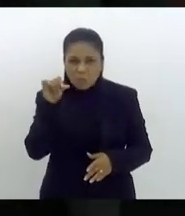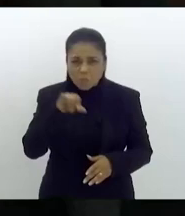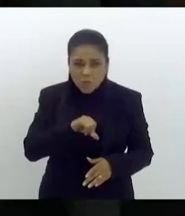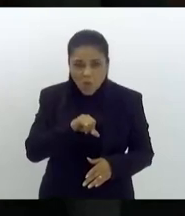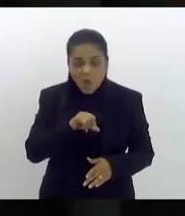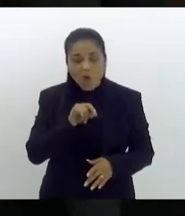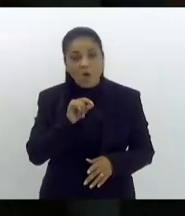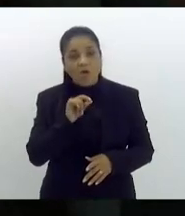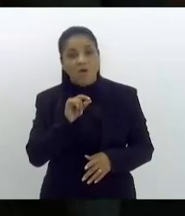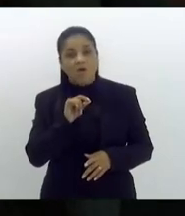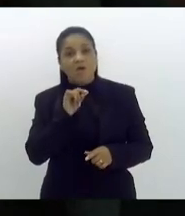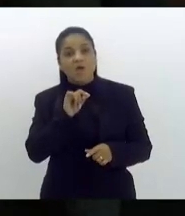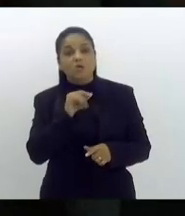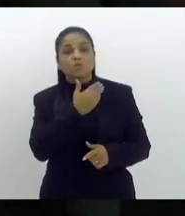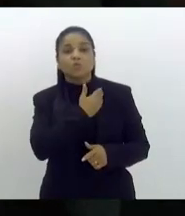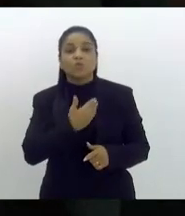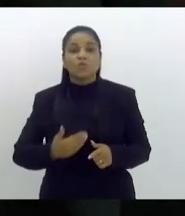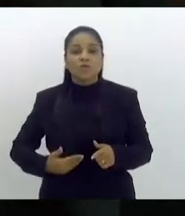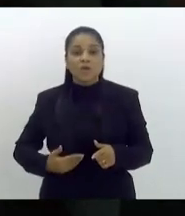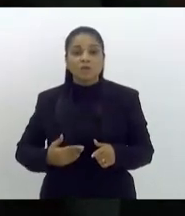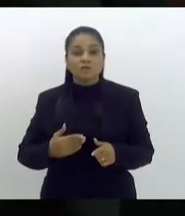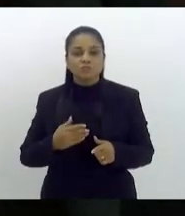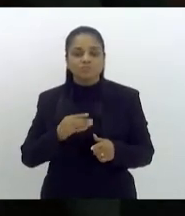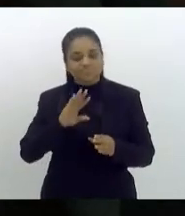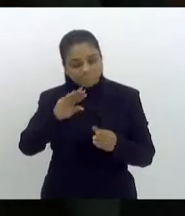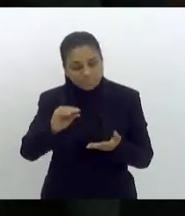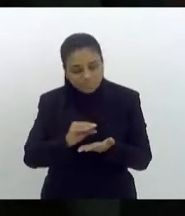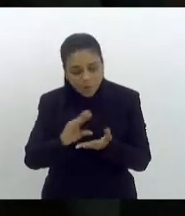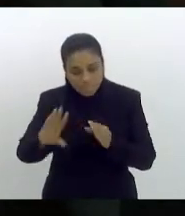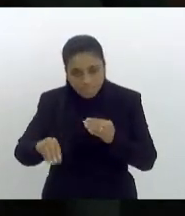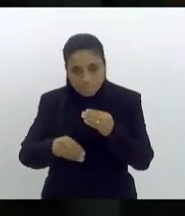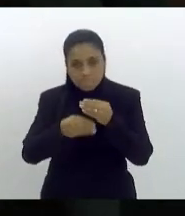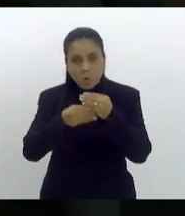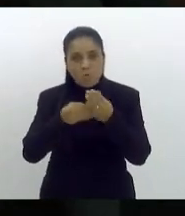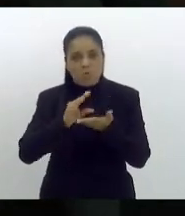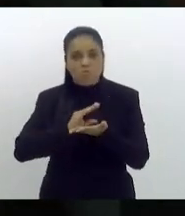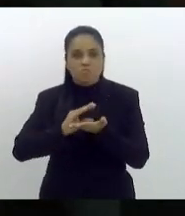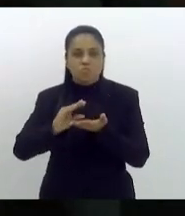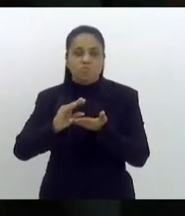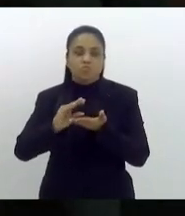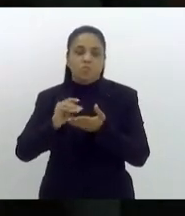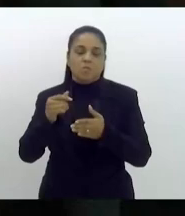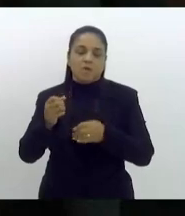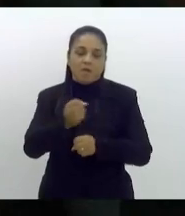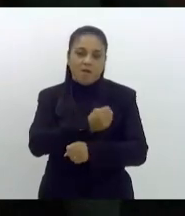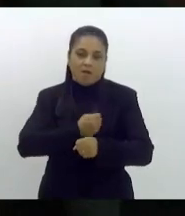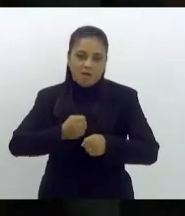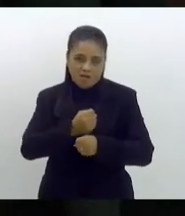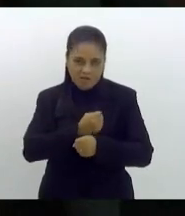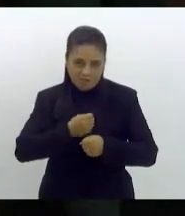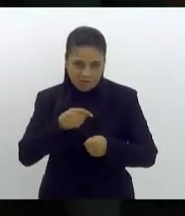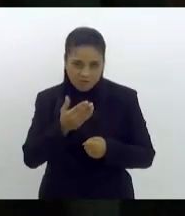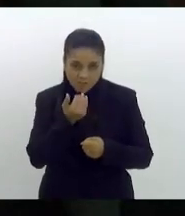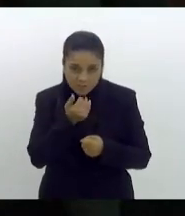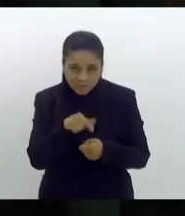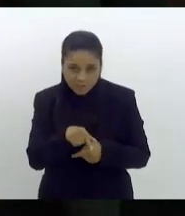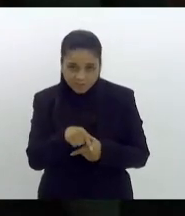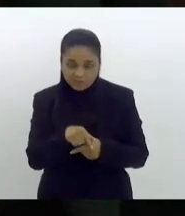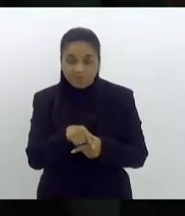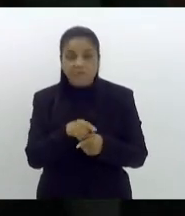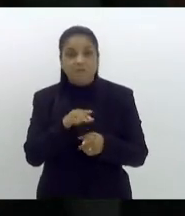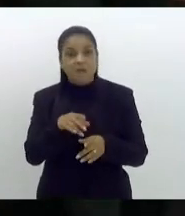o governo Não corrige o valor da alimentação escolar Mas no geral o que a gente tem visto